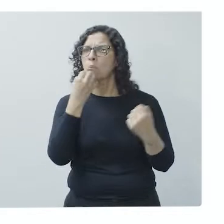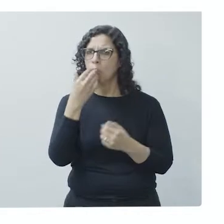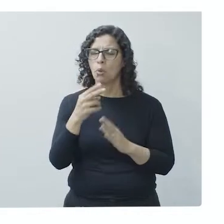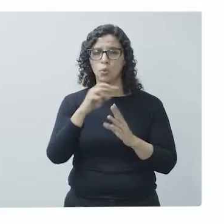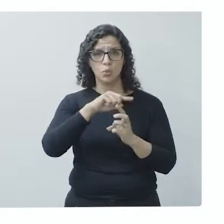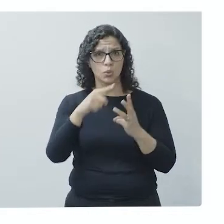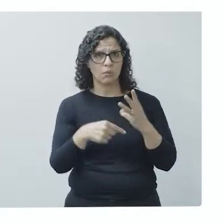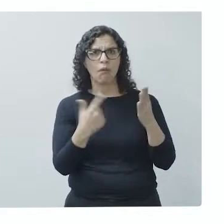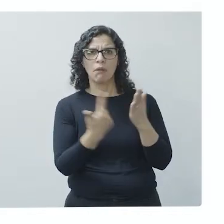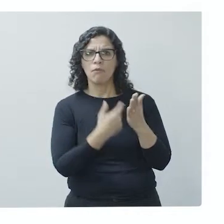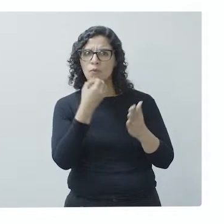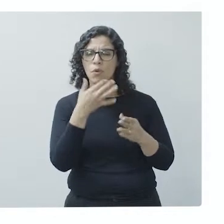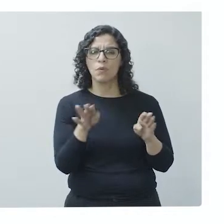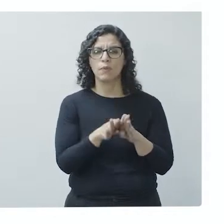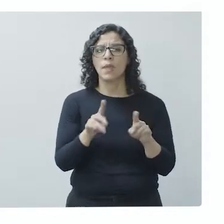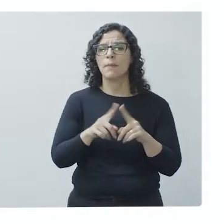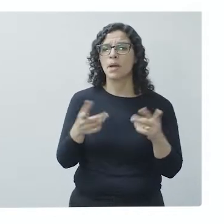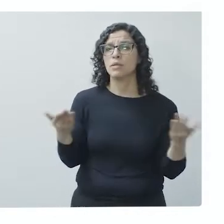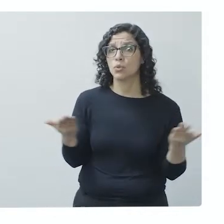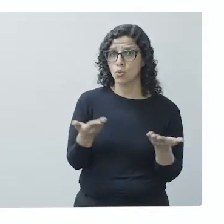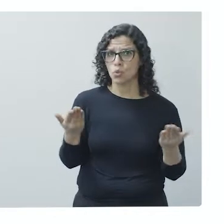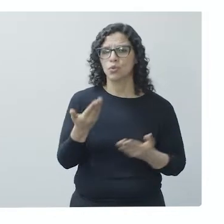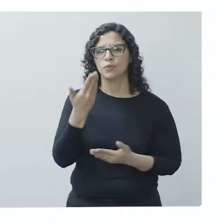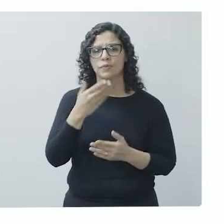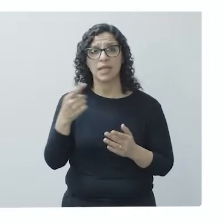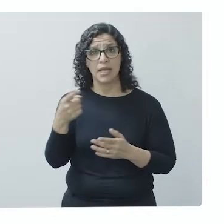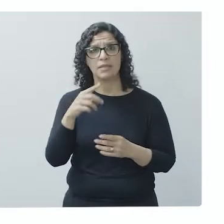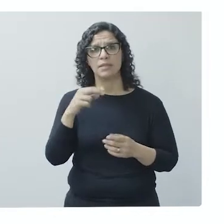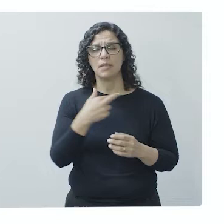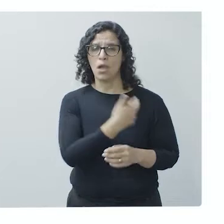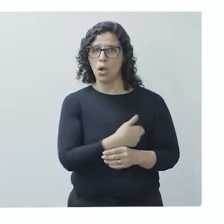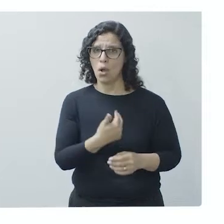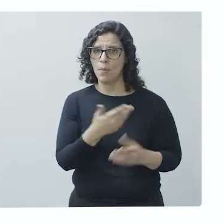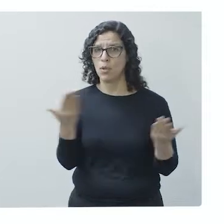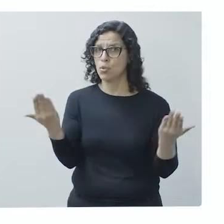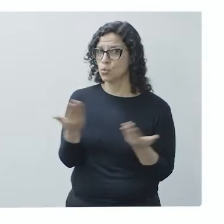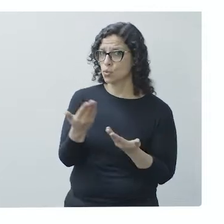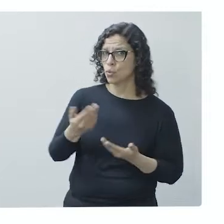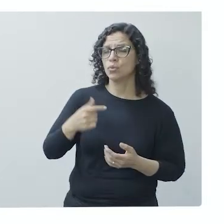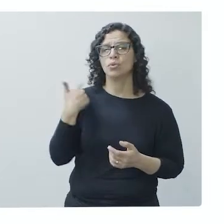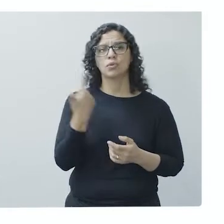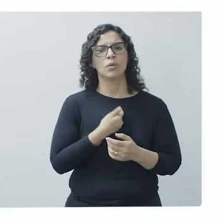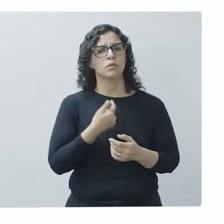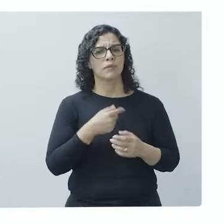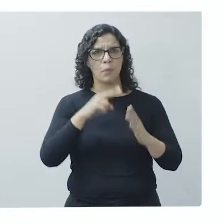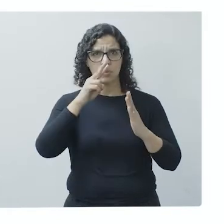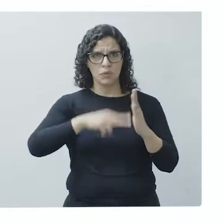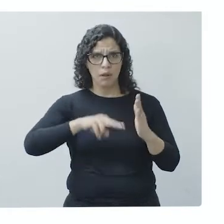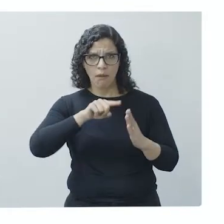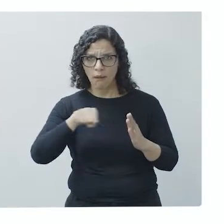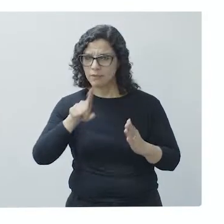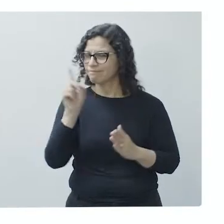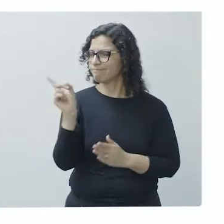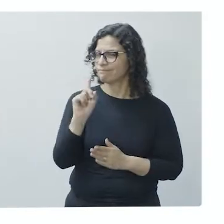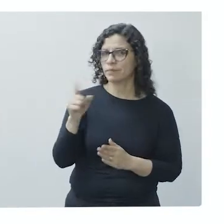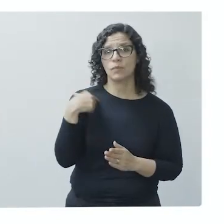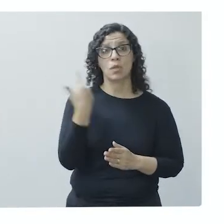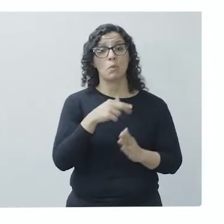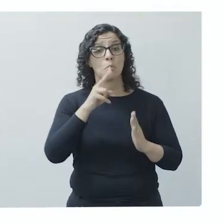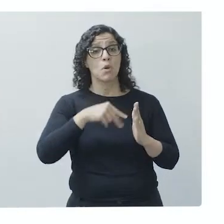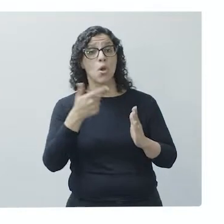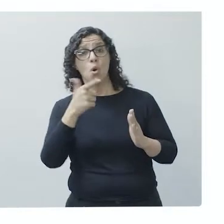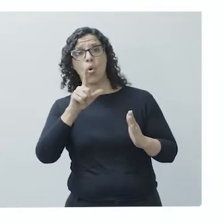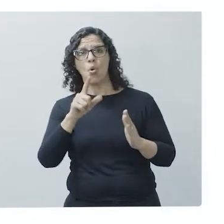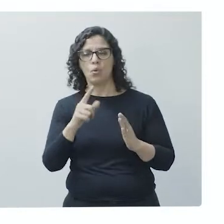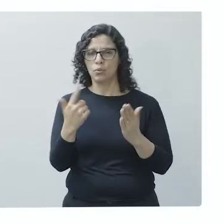muito boas. Mas a de hoje, esses daqui são romances, a de hoje a gente não vai ler um desses romances. Nós vamos fazer